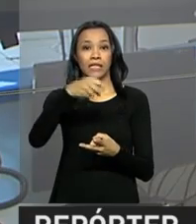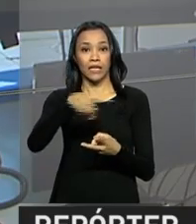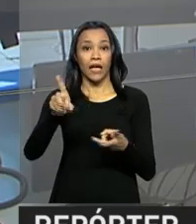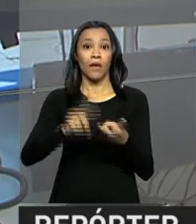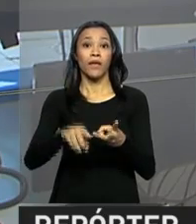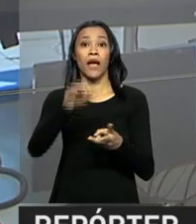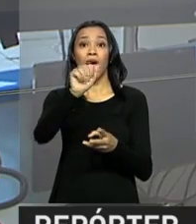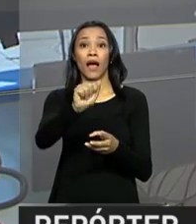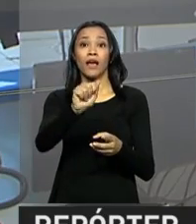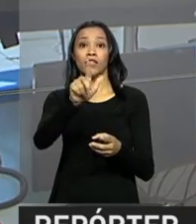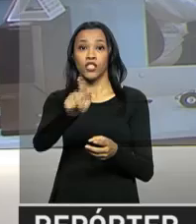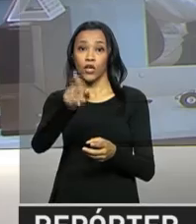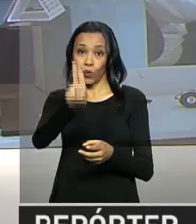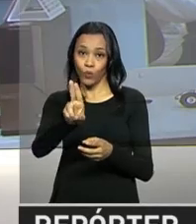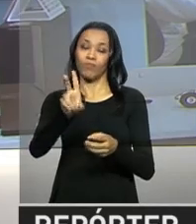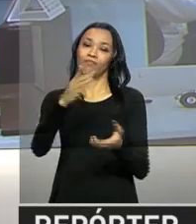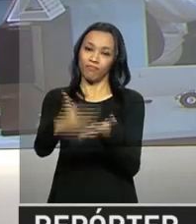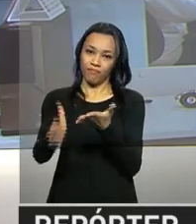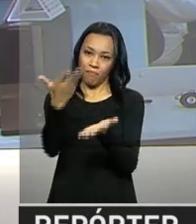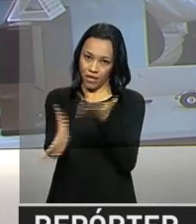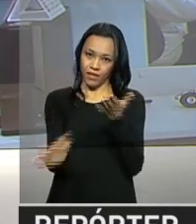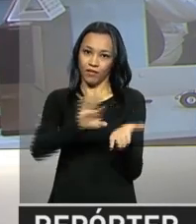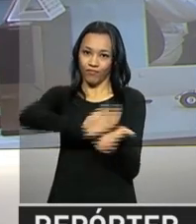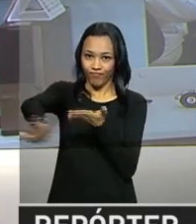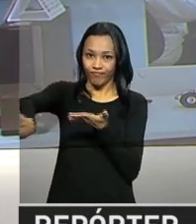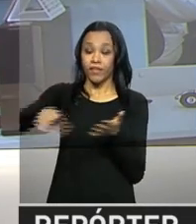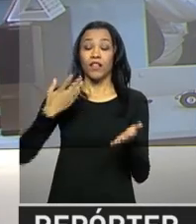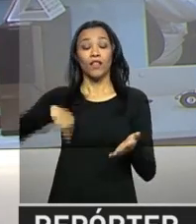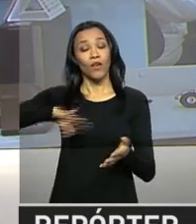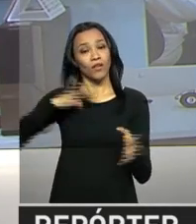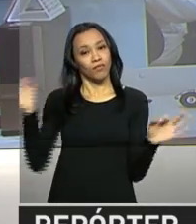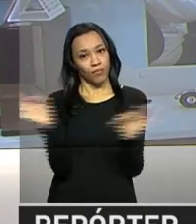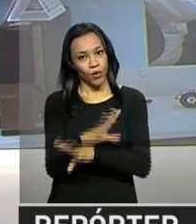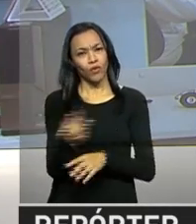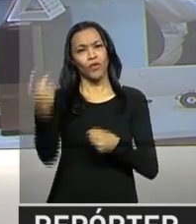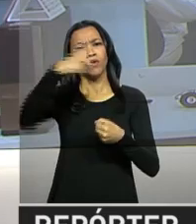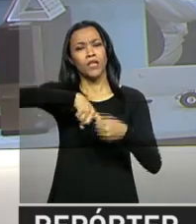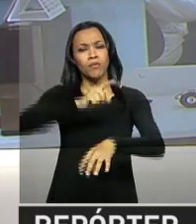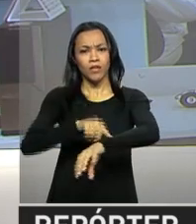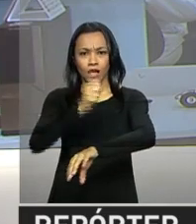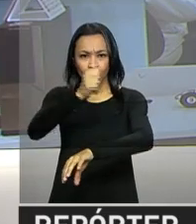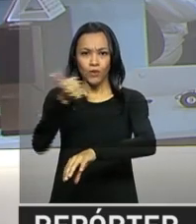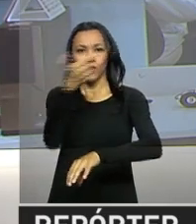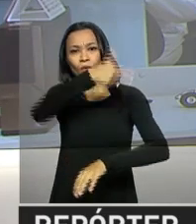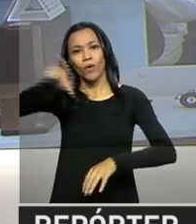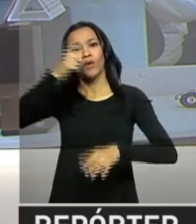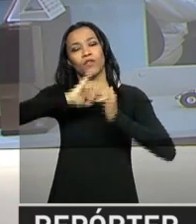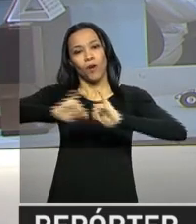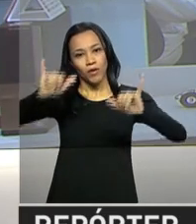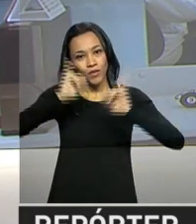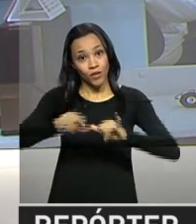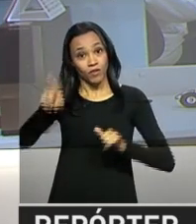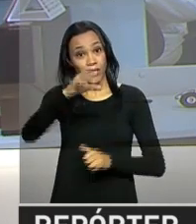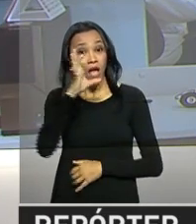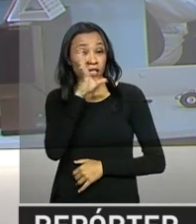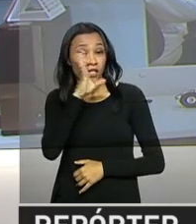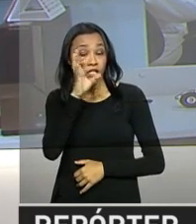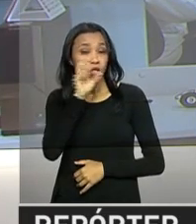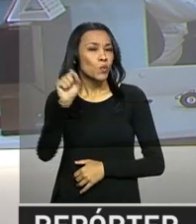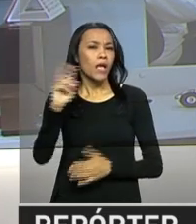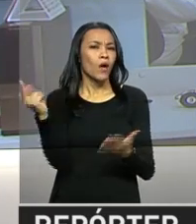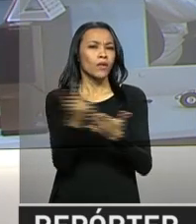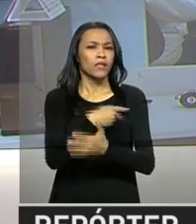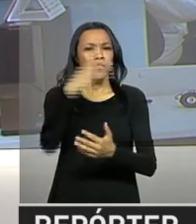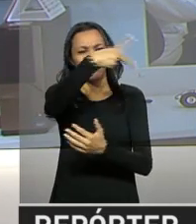Advocacia Geral da União. E nós ficamos por aqui, voltamos às 11 horas com outras informações. Acompanhe as novidades do Executivo